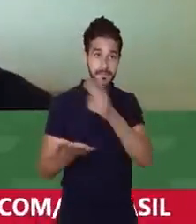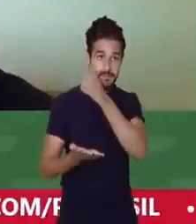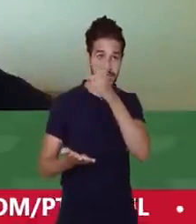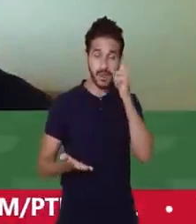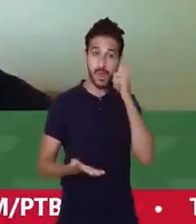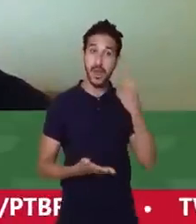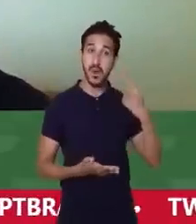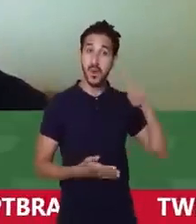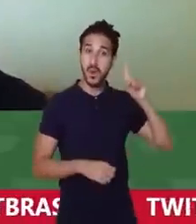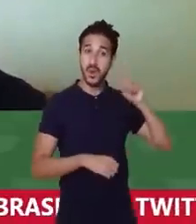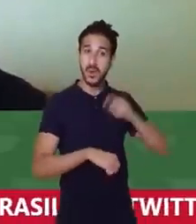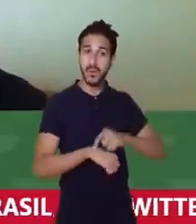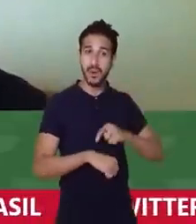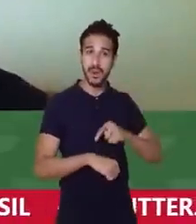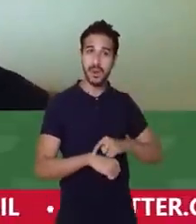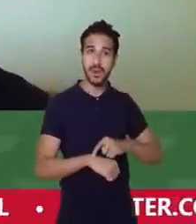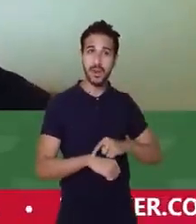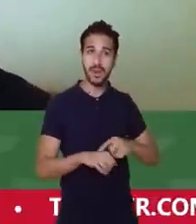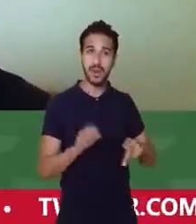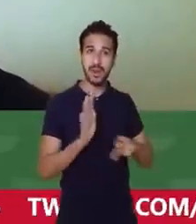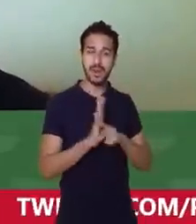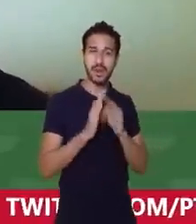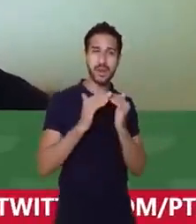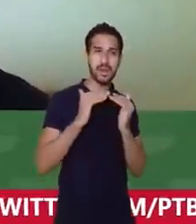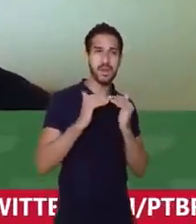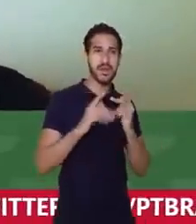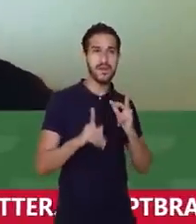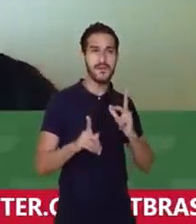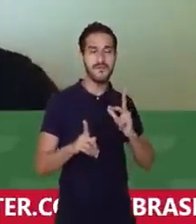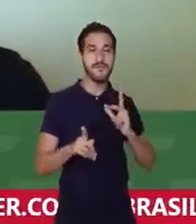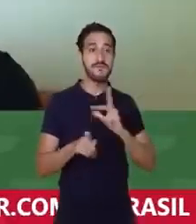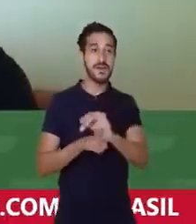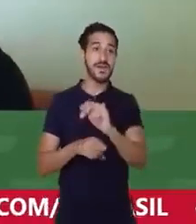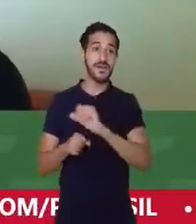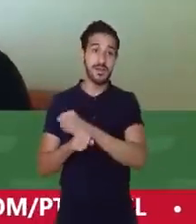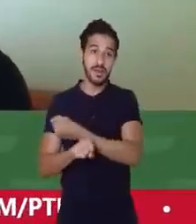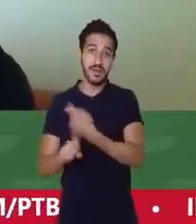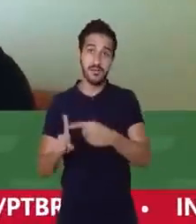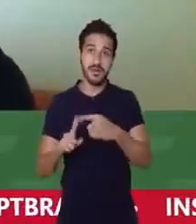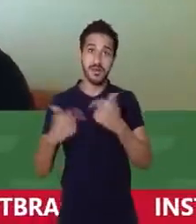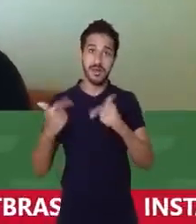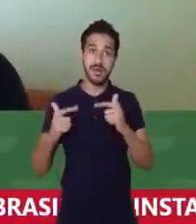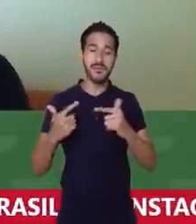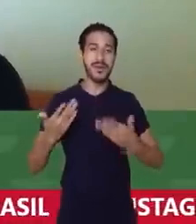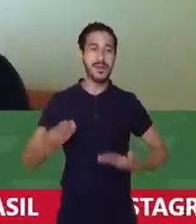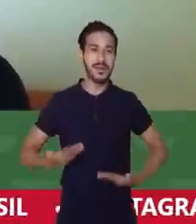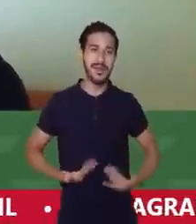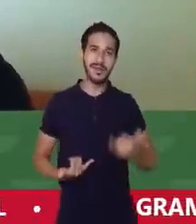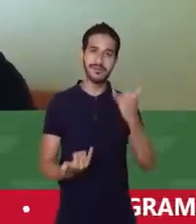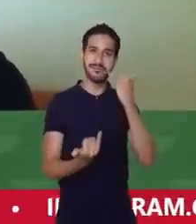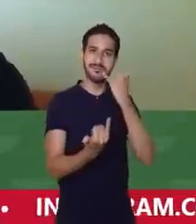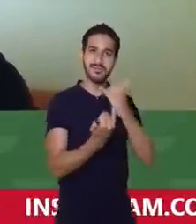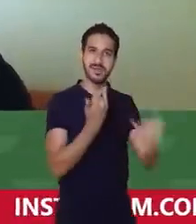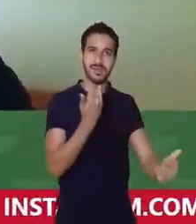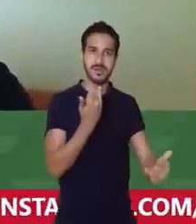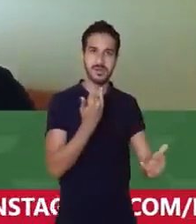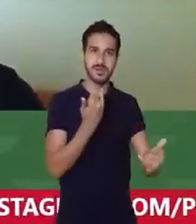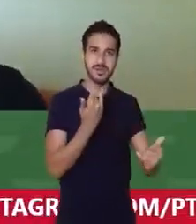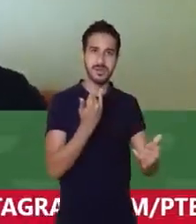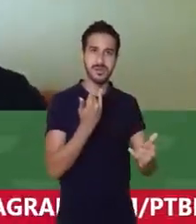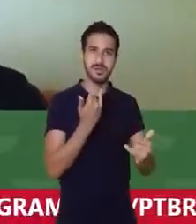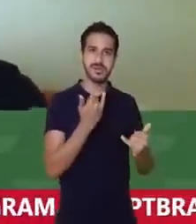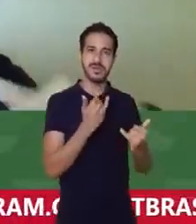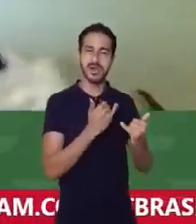era a última etapa da superação da escravidão, porque o trabalho doméstico era equivalente, né, a